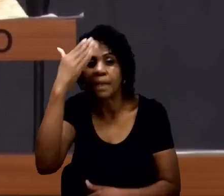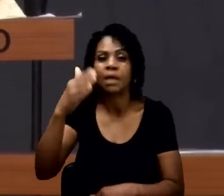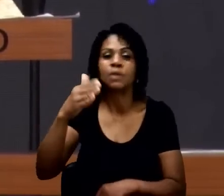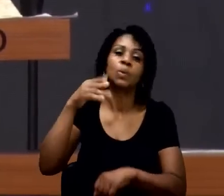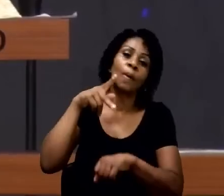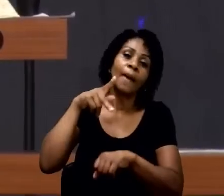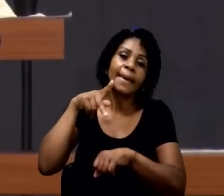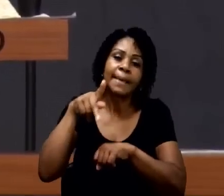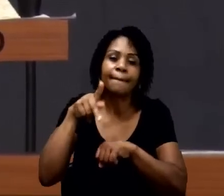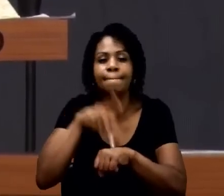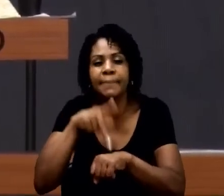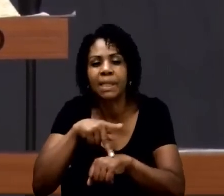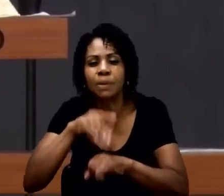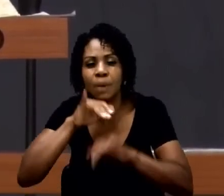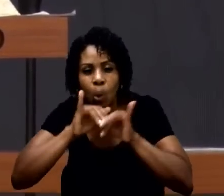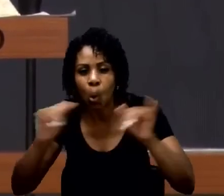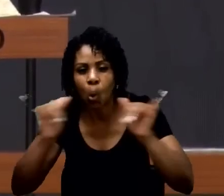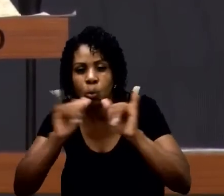contou para Marcos.